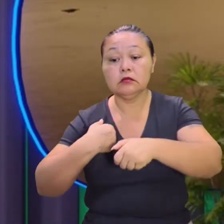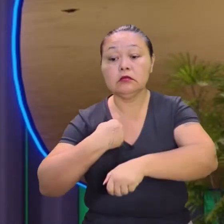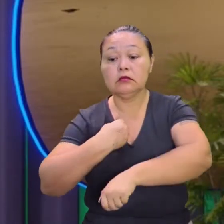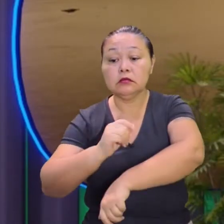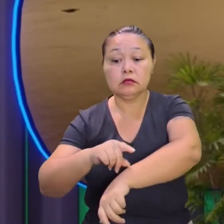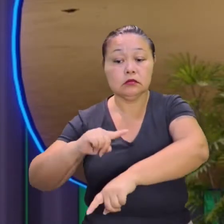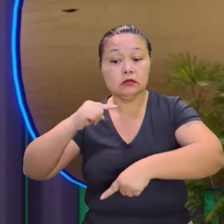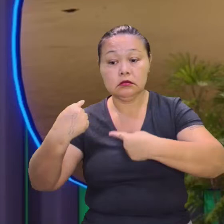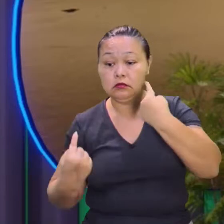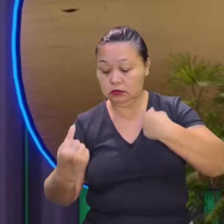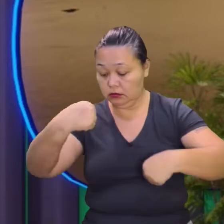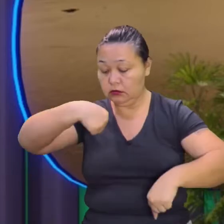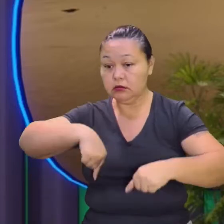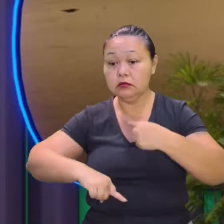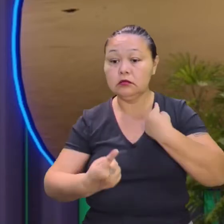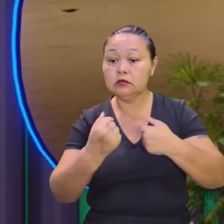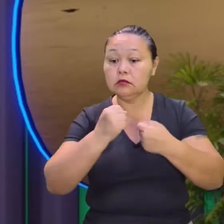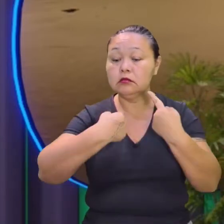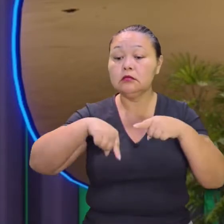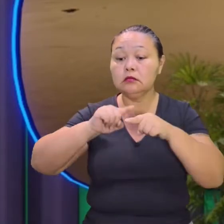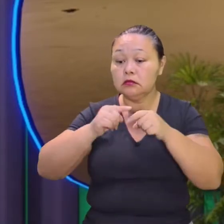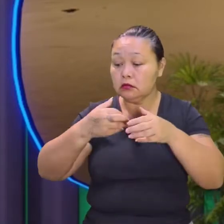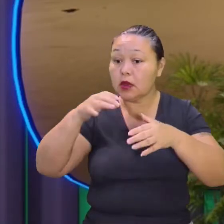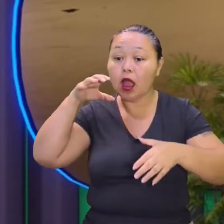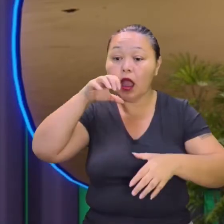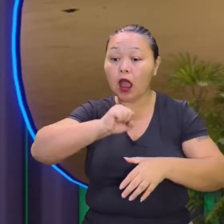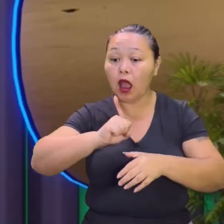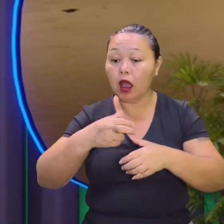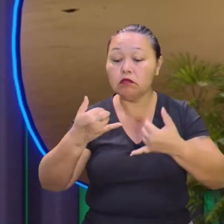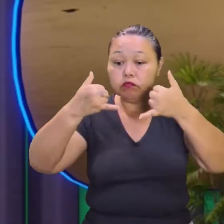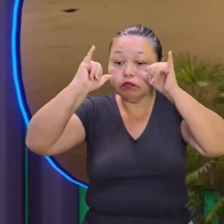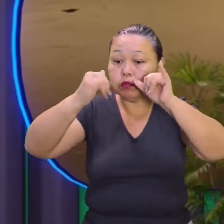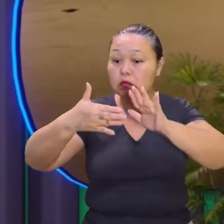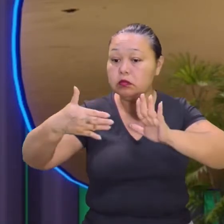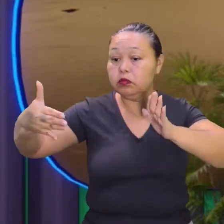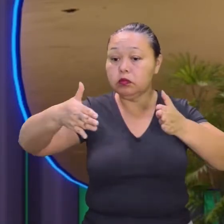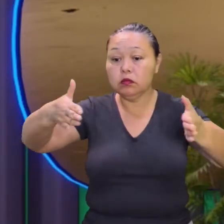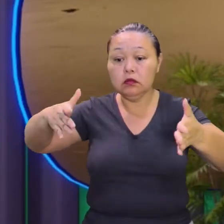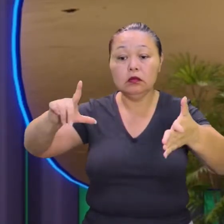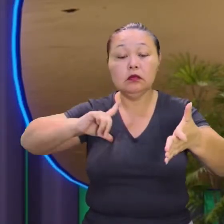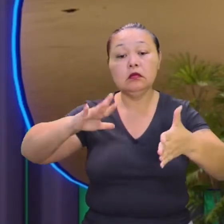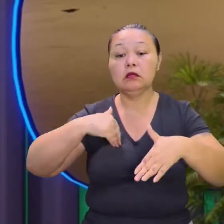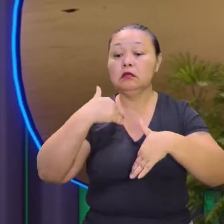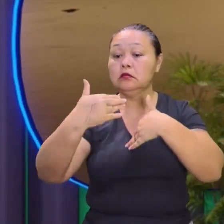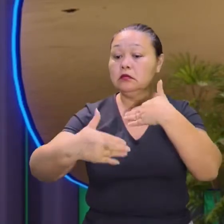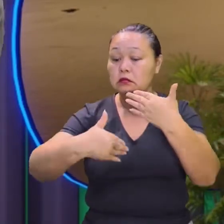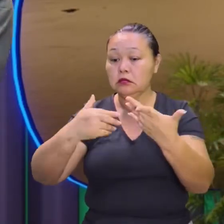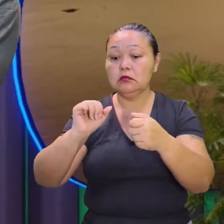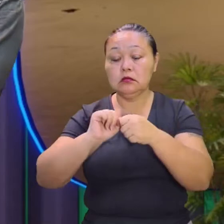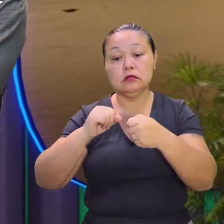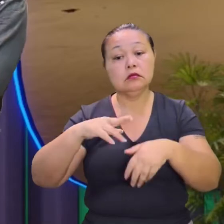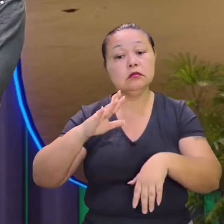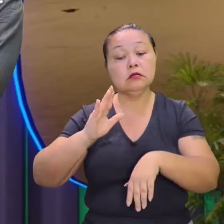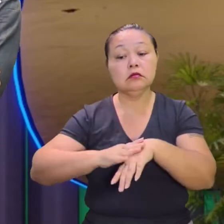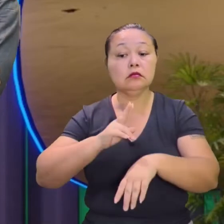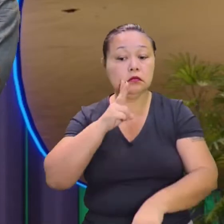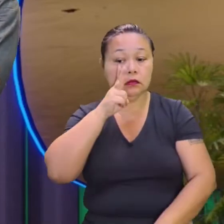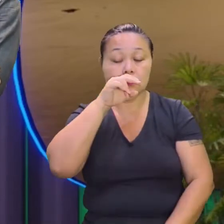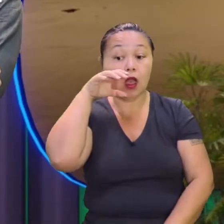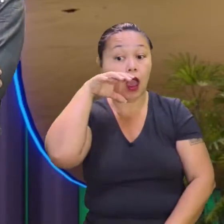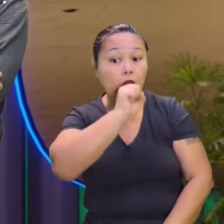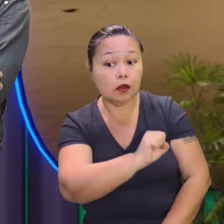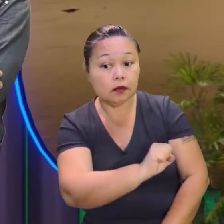hormônios para acelerar todo esse processo do crescimento. Então, assim, o processo de desenvolvimento ali é bem mais